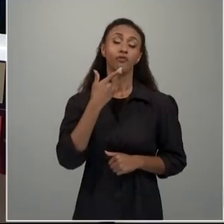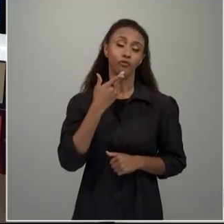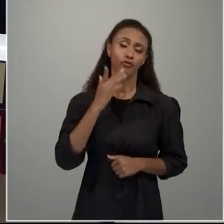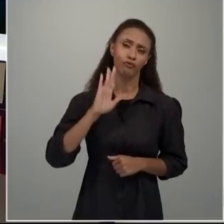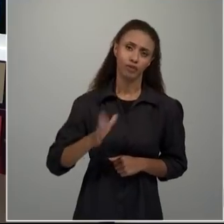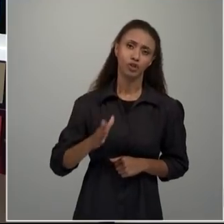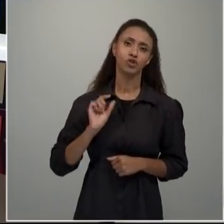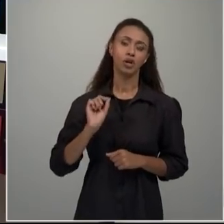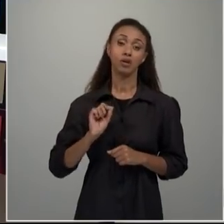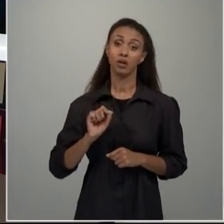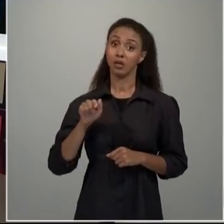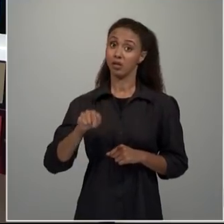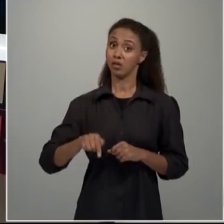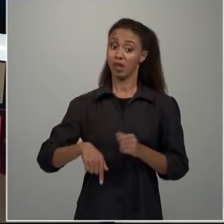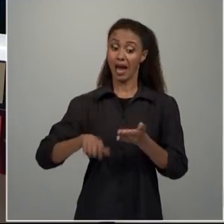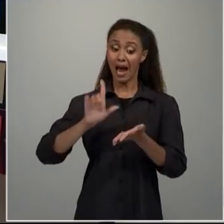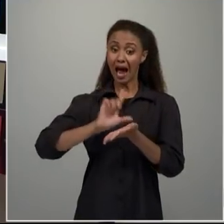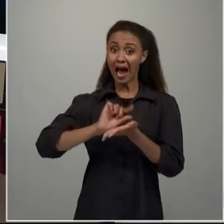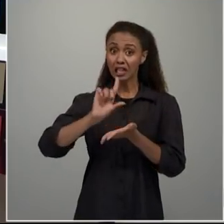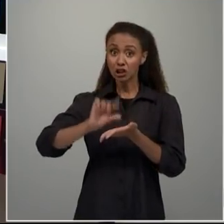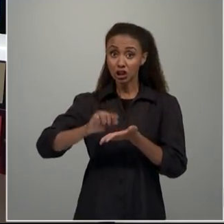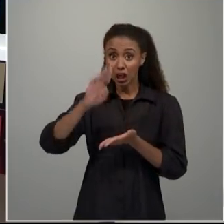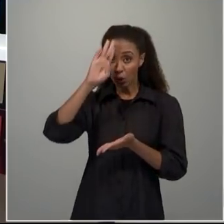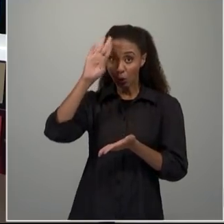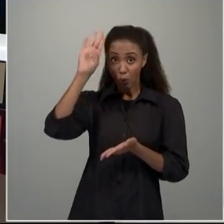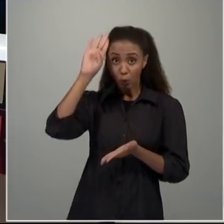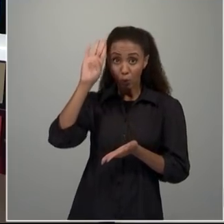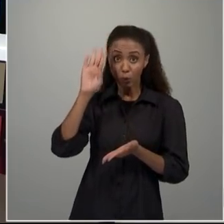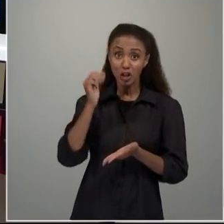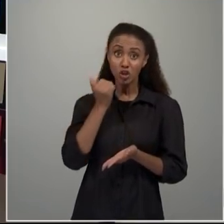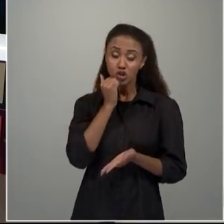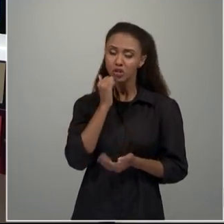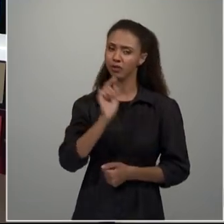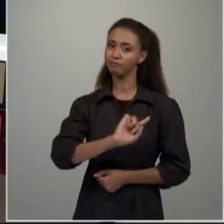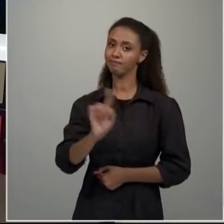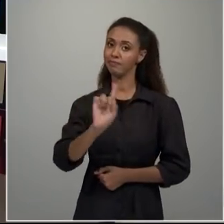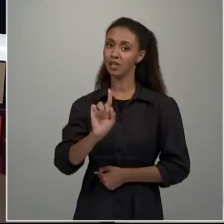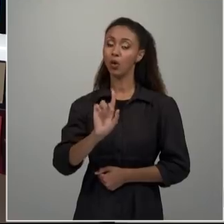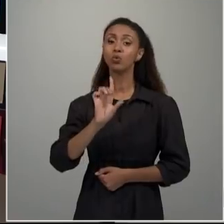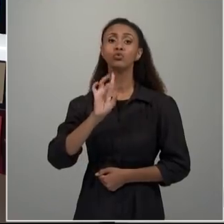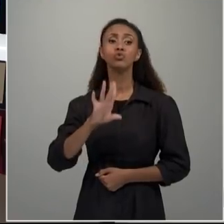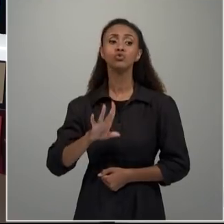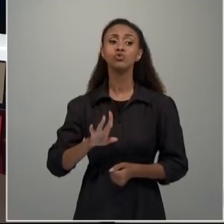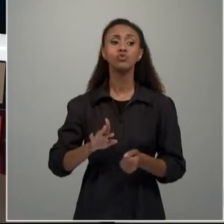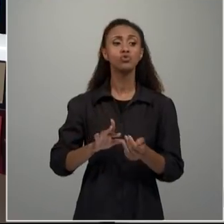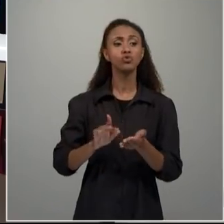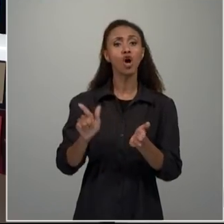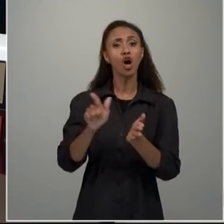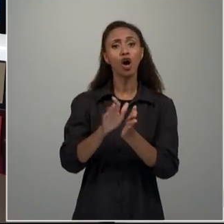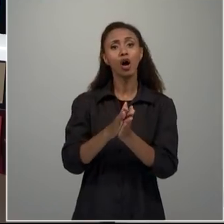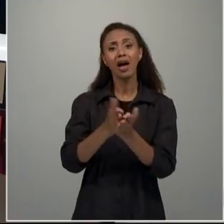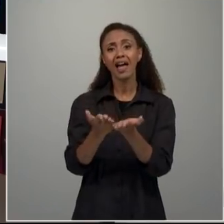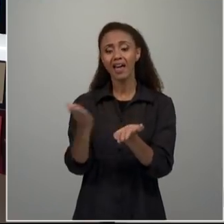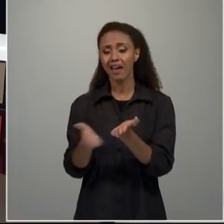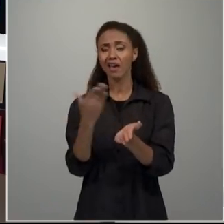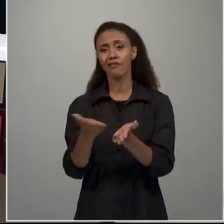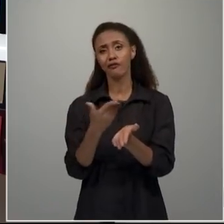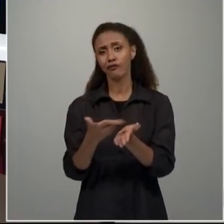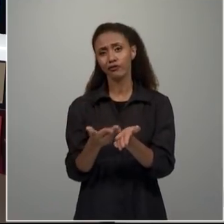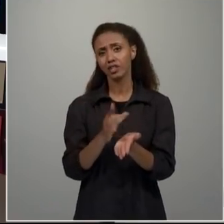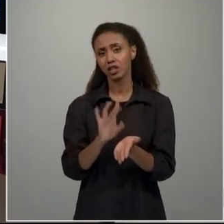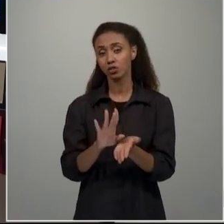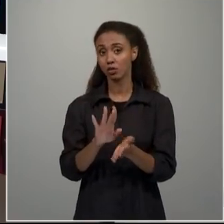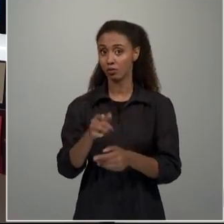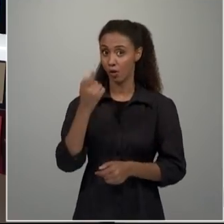um artigo científico ele é um artigo de revista então já vai a dica importante anota aí